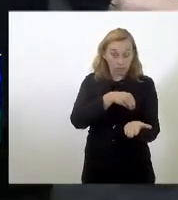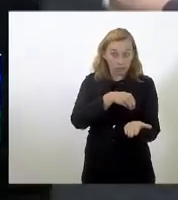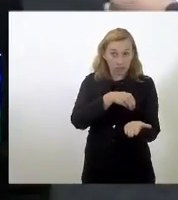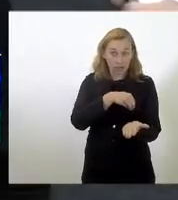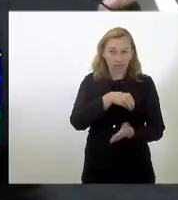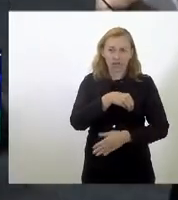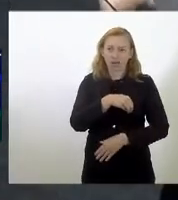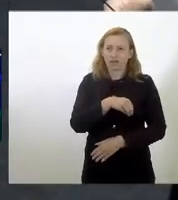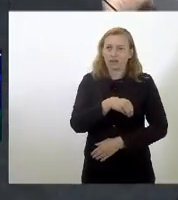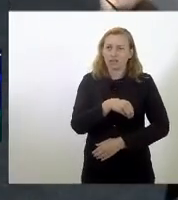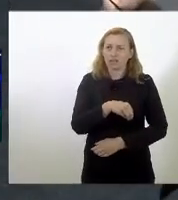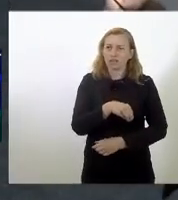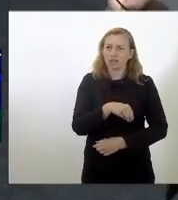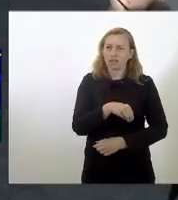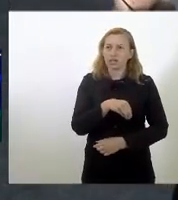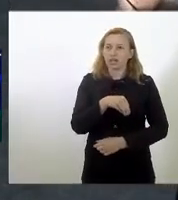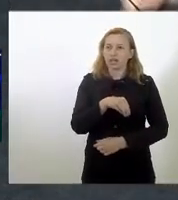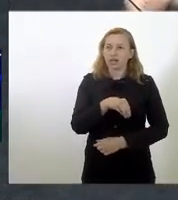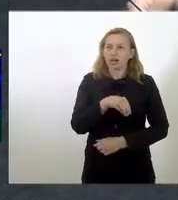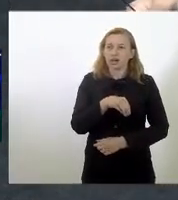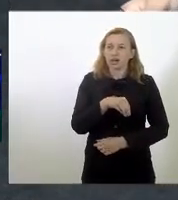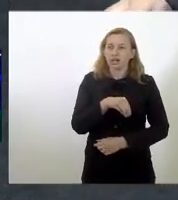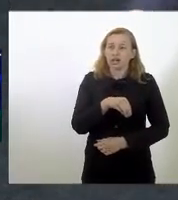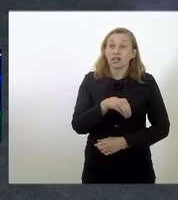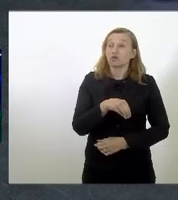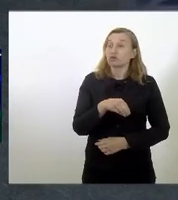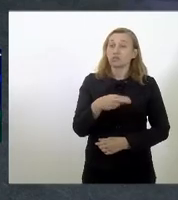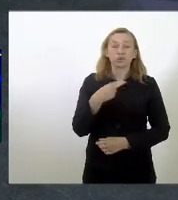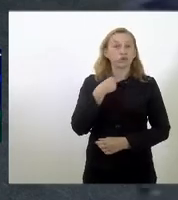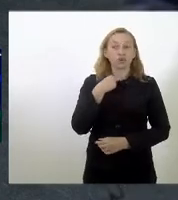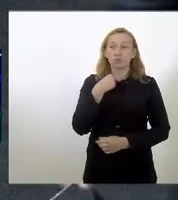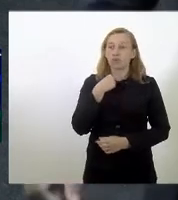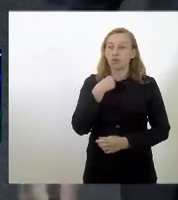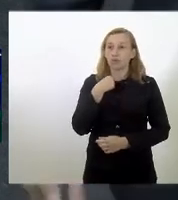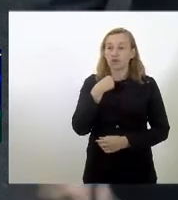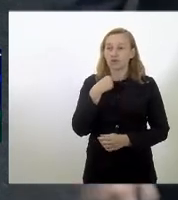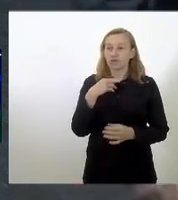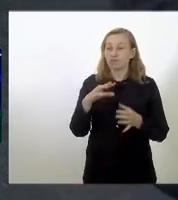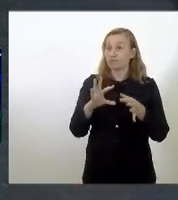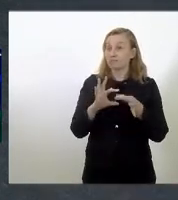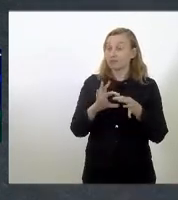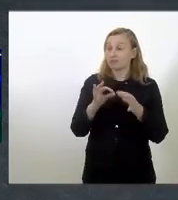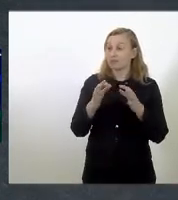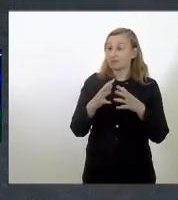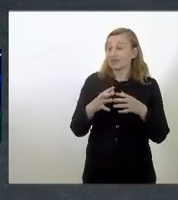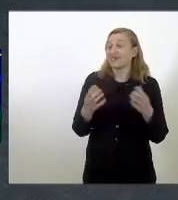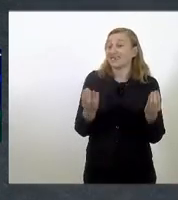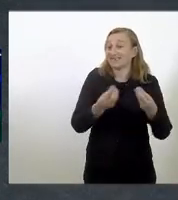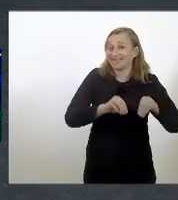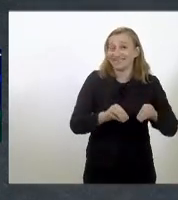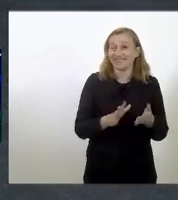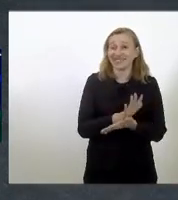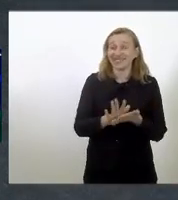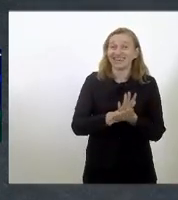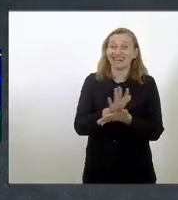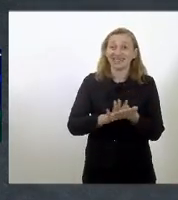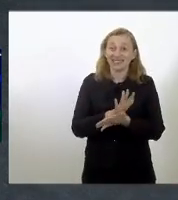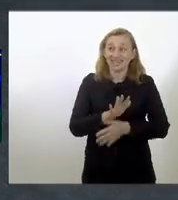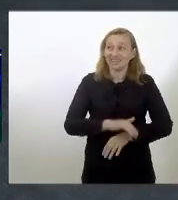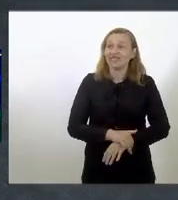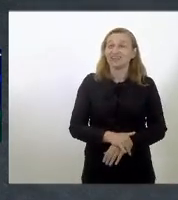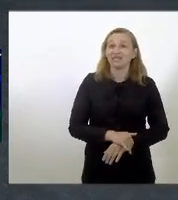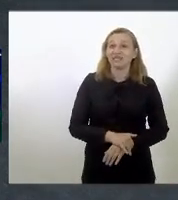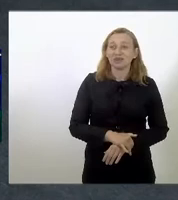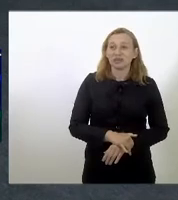ipsilíteris, não pode adendar absolutamente nada. Se o